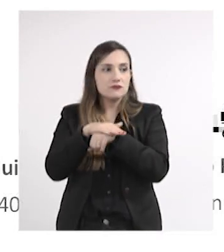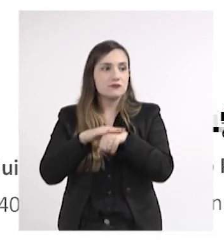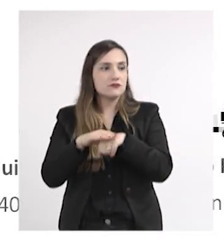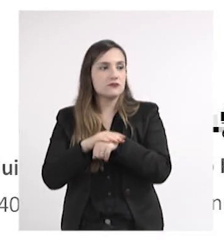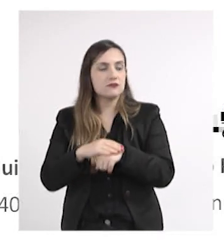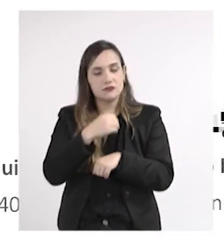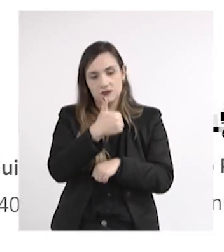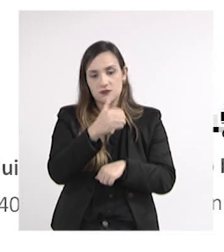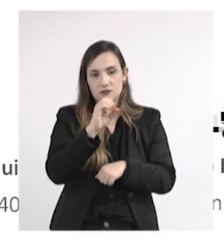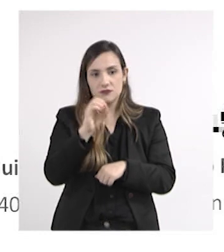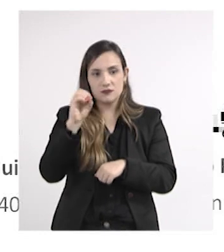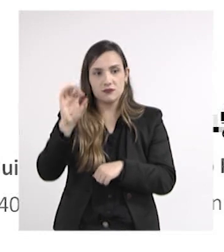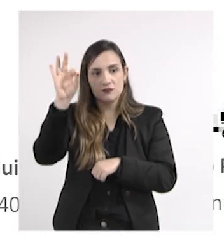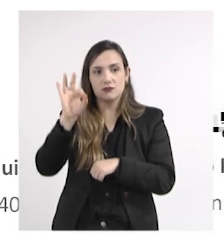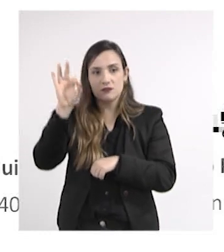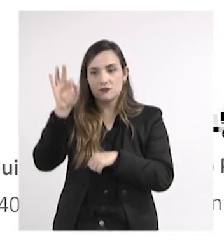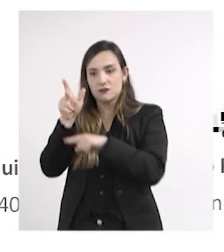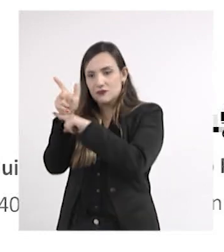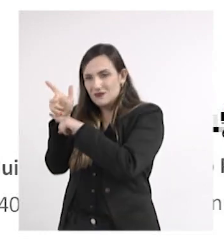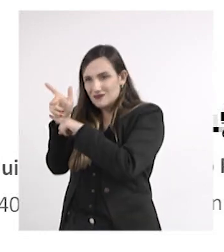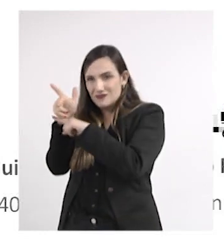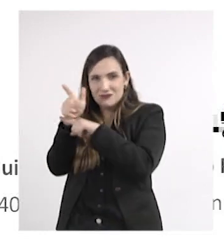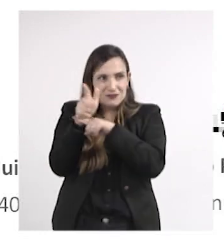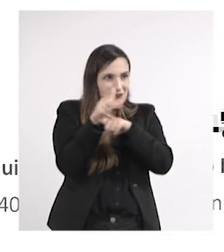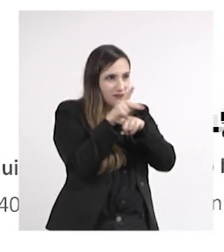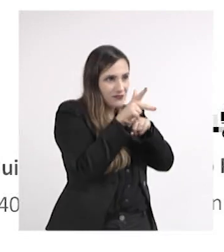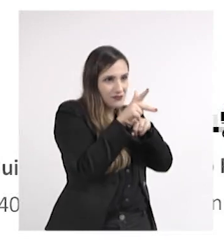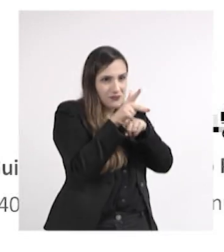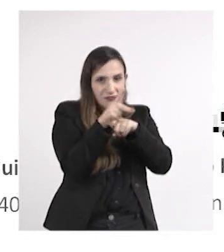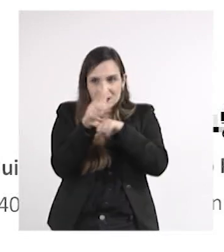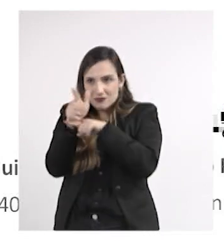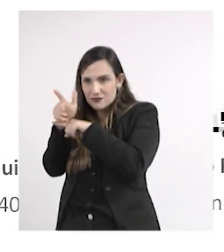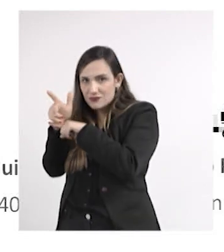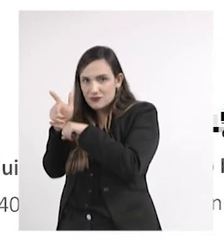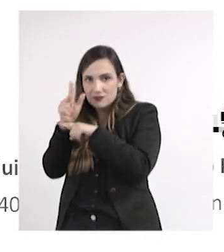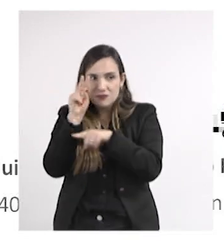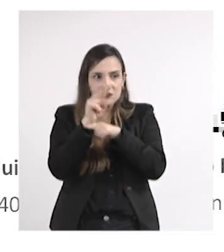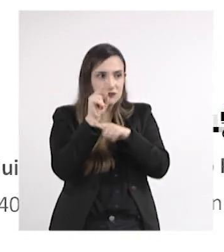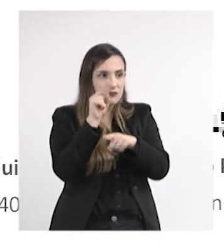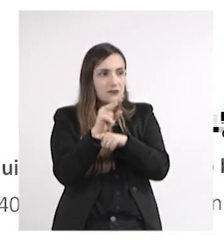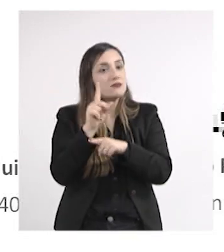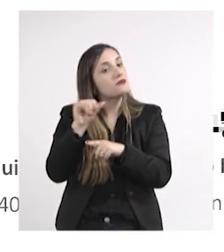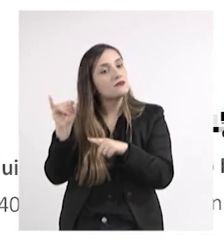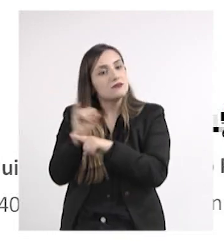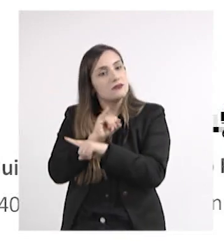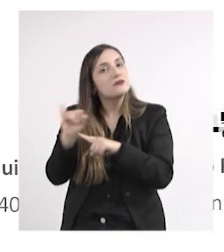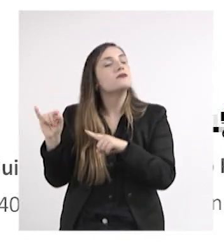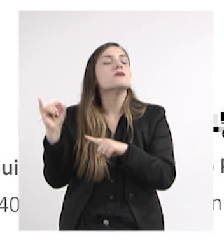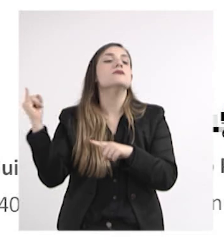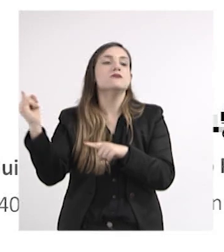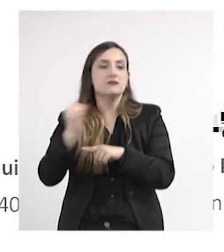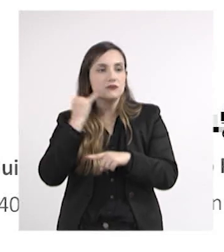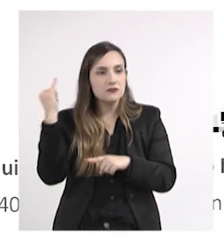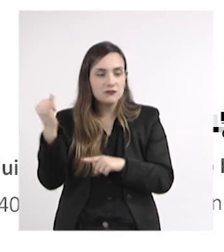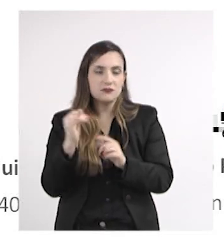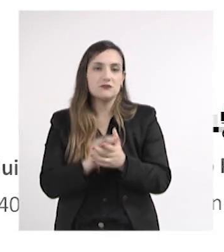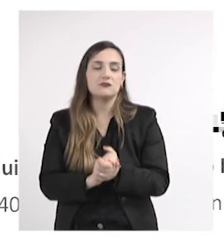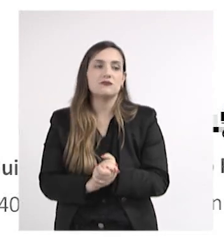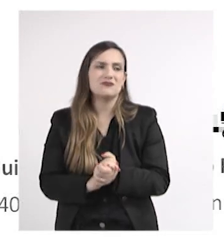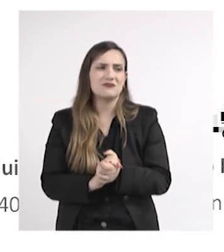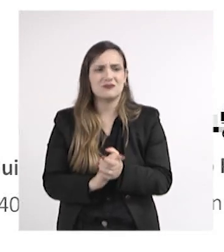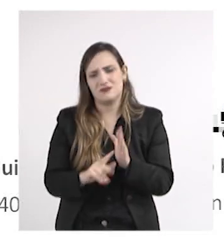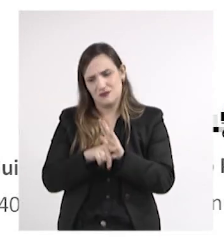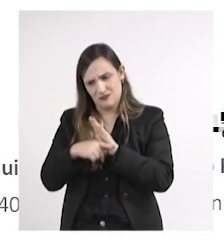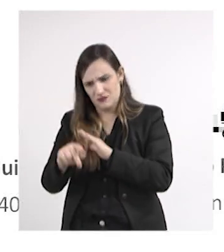de cobertura de câmeras de circuito fechado de TV, o que é um instrumento importantíssimo não apenas para a